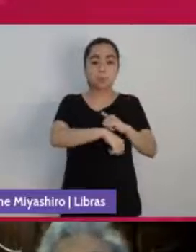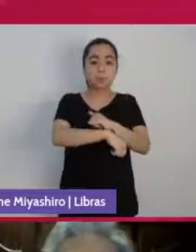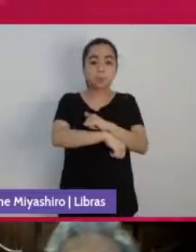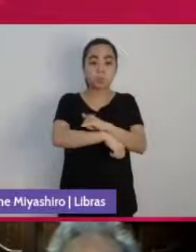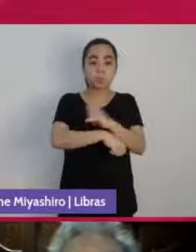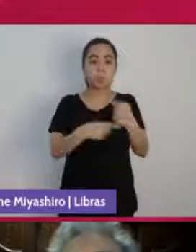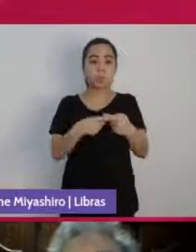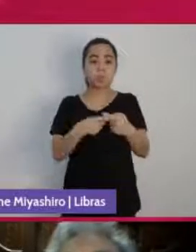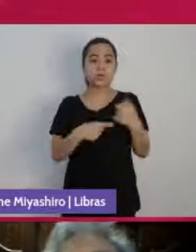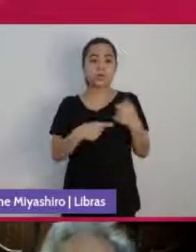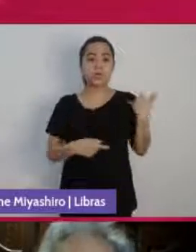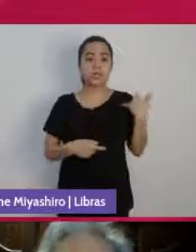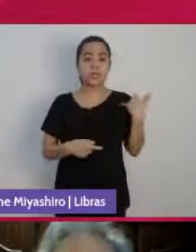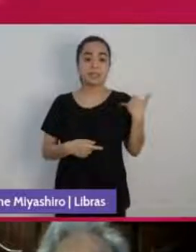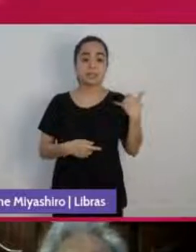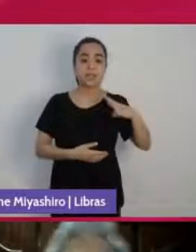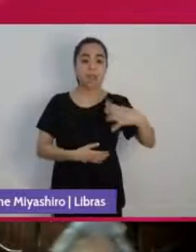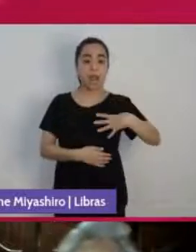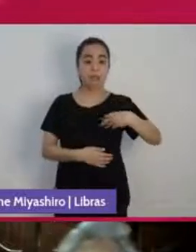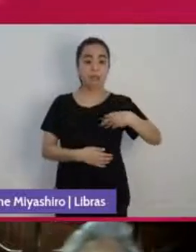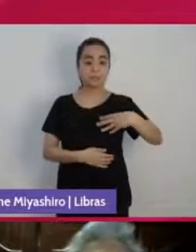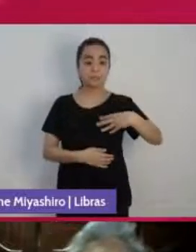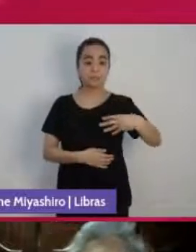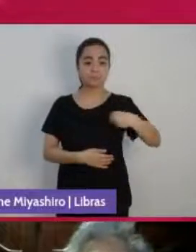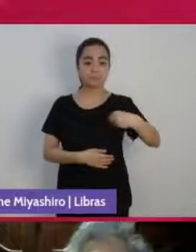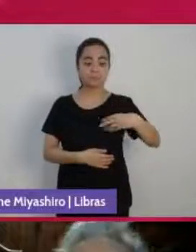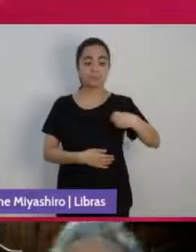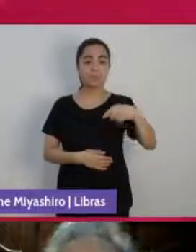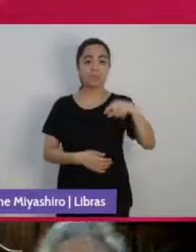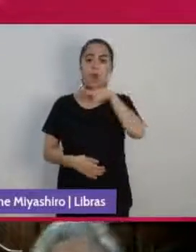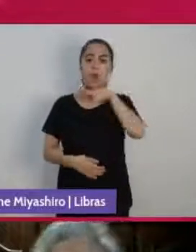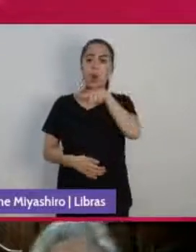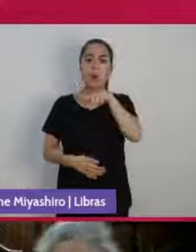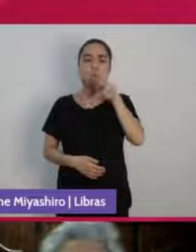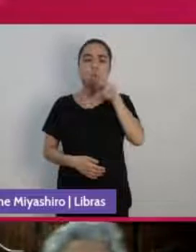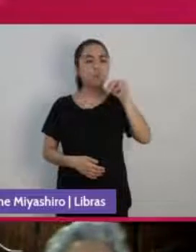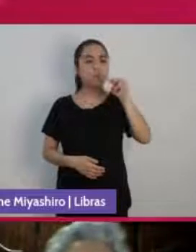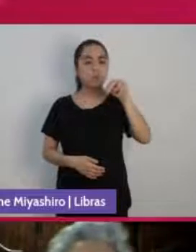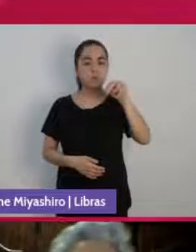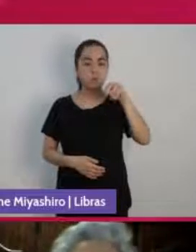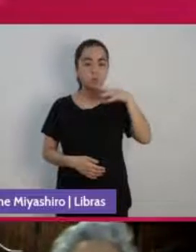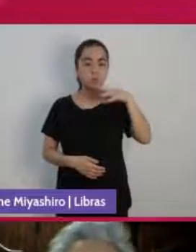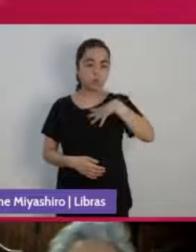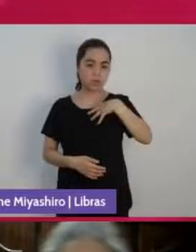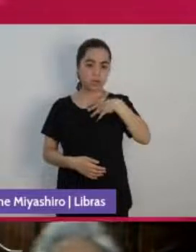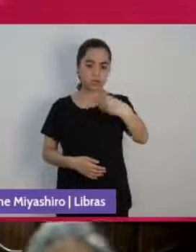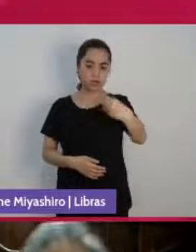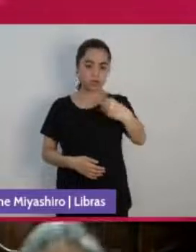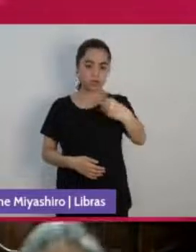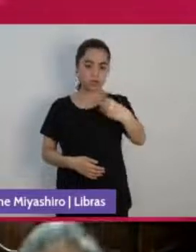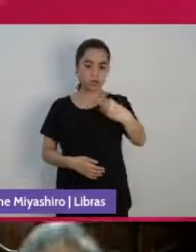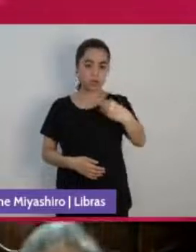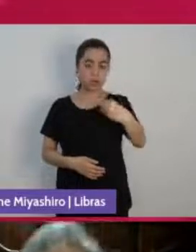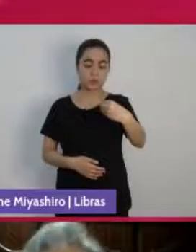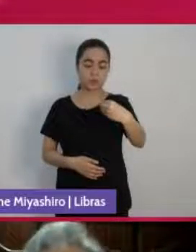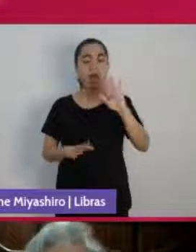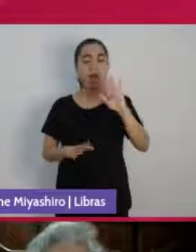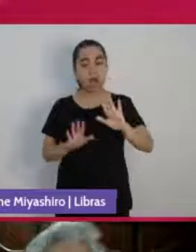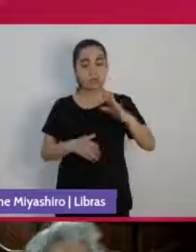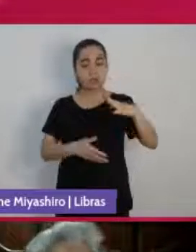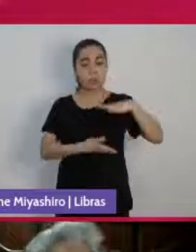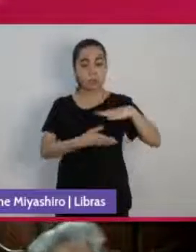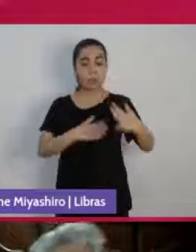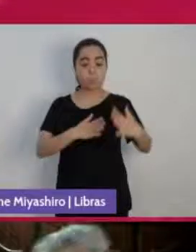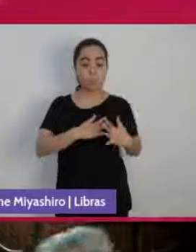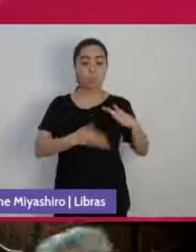A amamentação também. Aquela mulher que nunca teve filhos, eu espero encontrar uma mama mais densa. Aquela